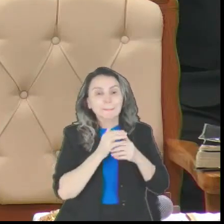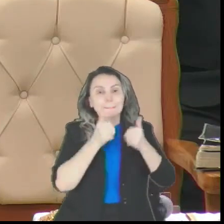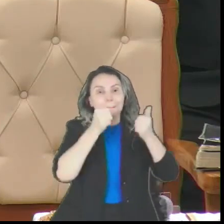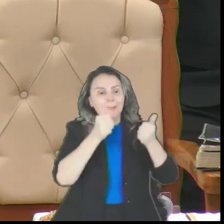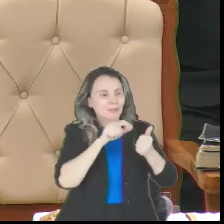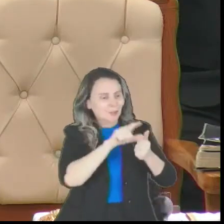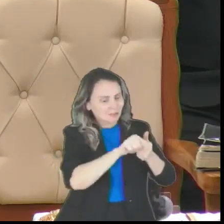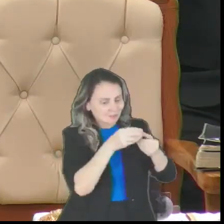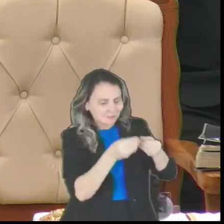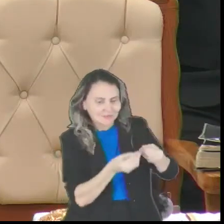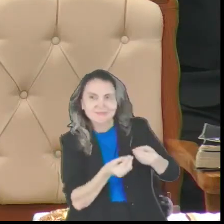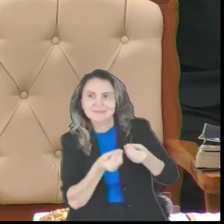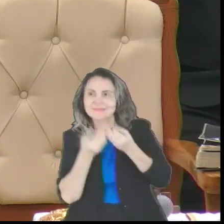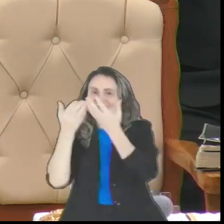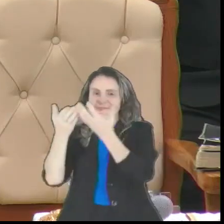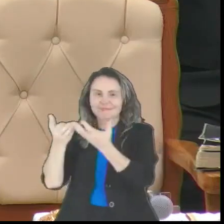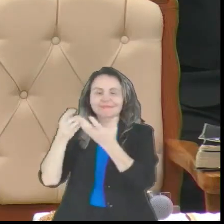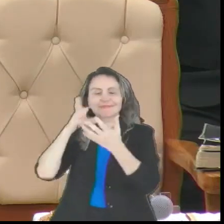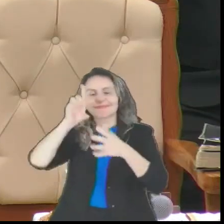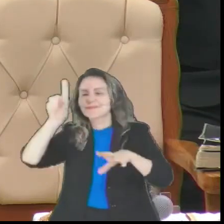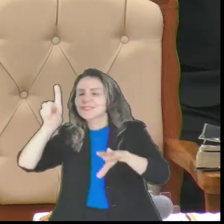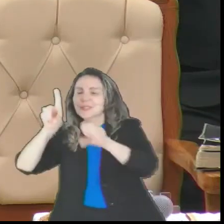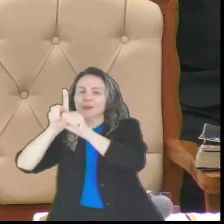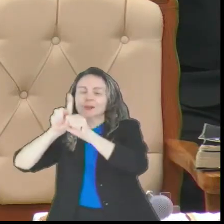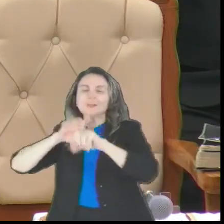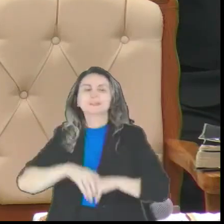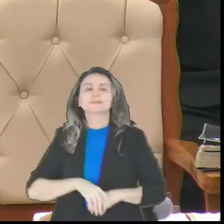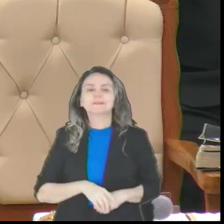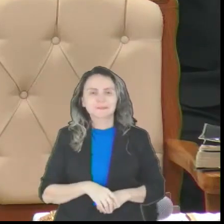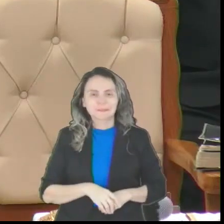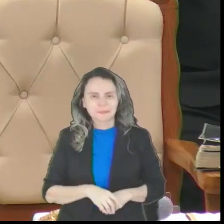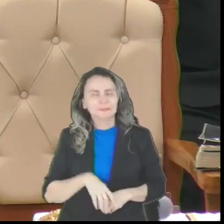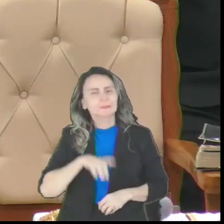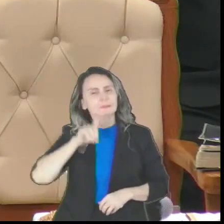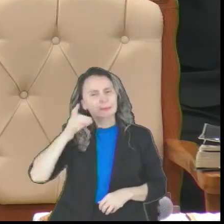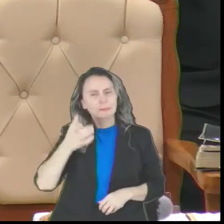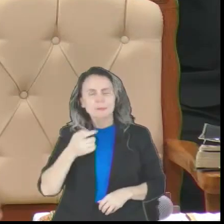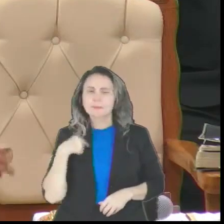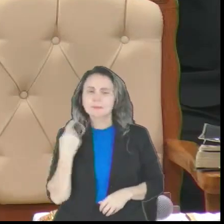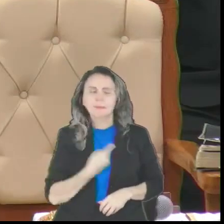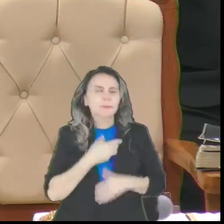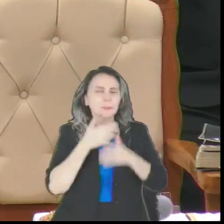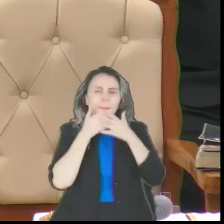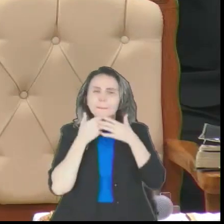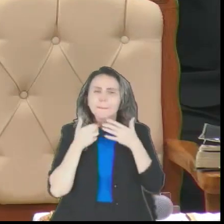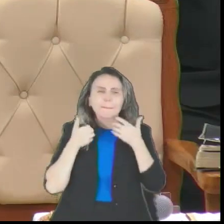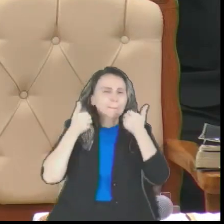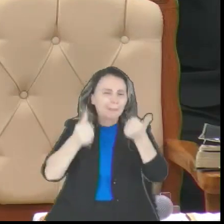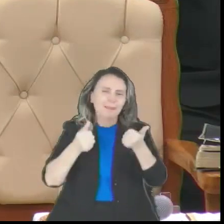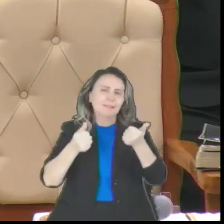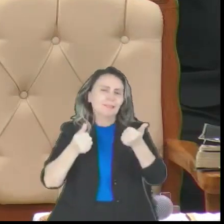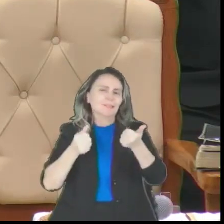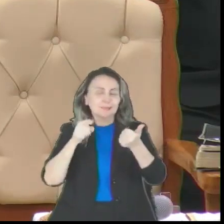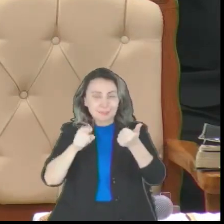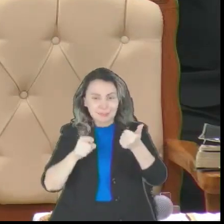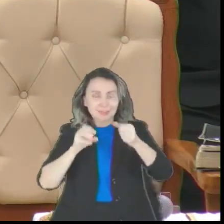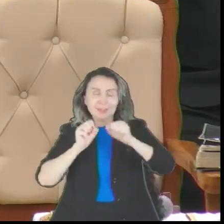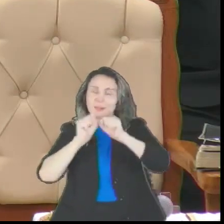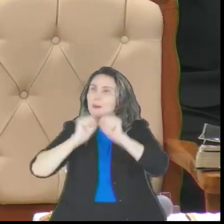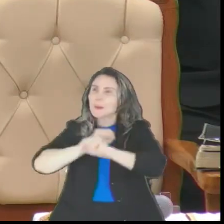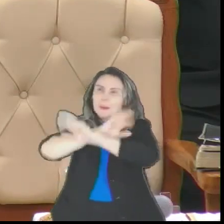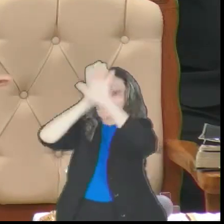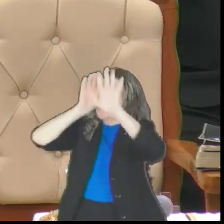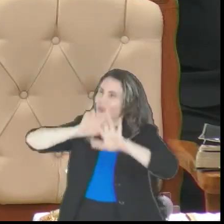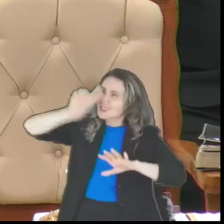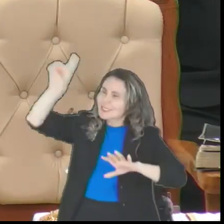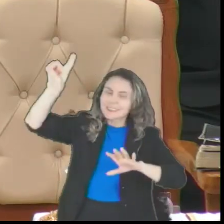Deus precisa do nosso melhor. Quando você dê glória para Deus, dê o melhor que você pode dar. O seu pulmão está